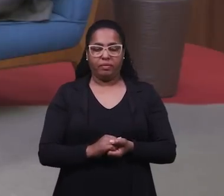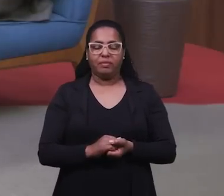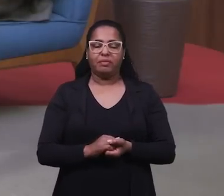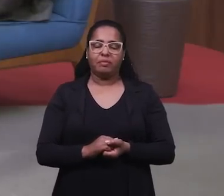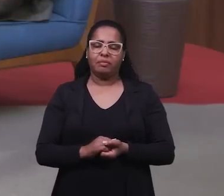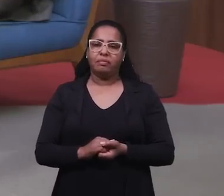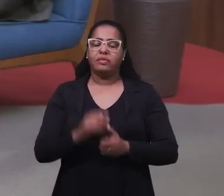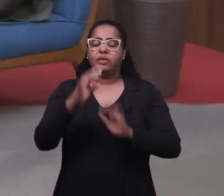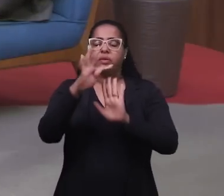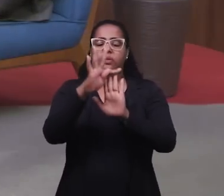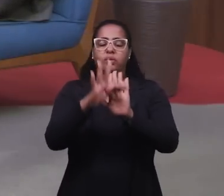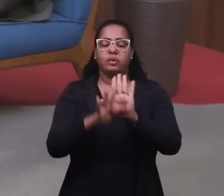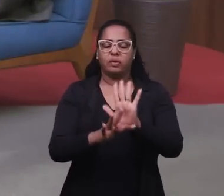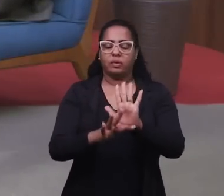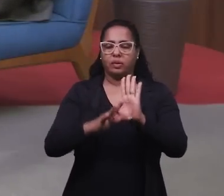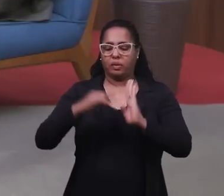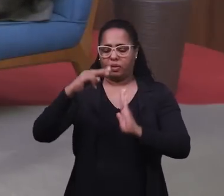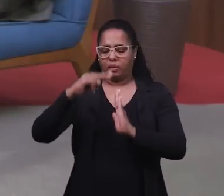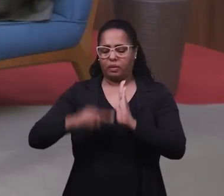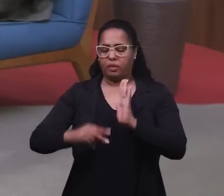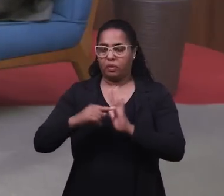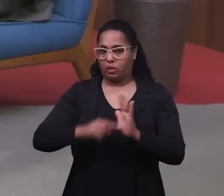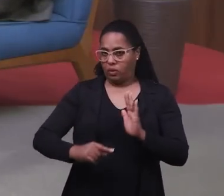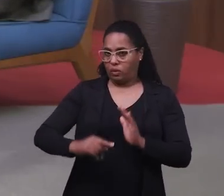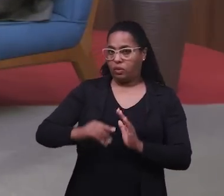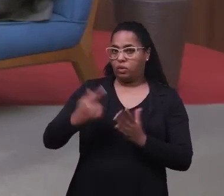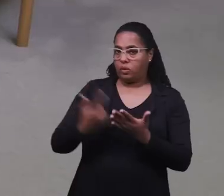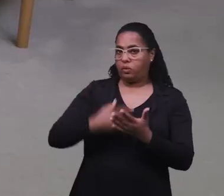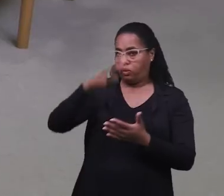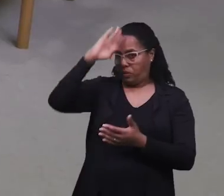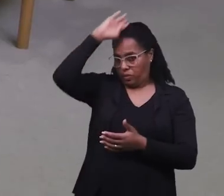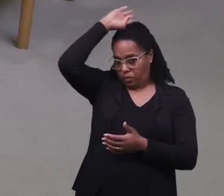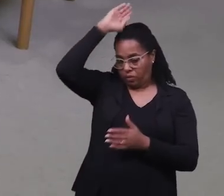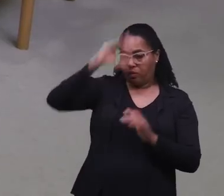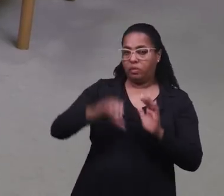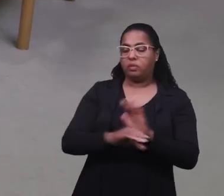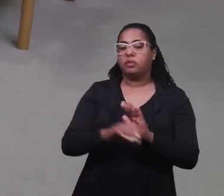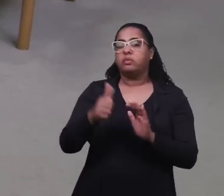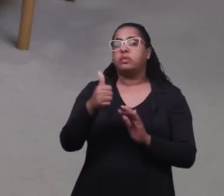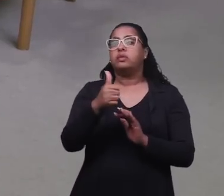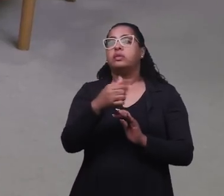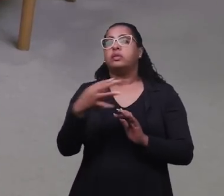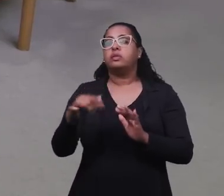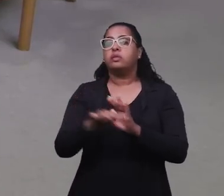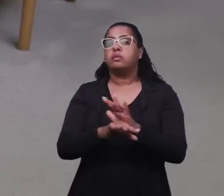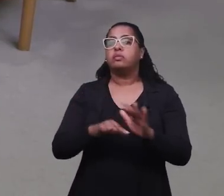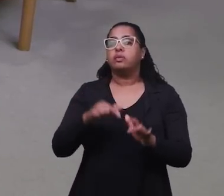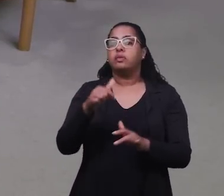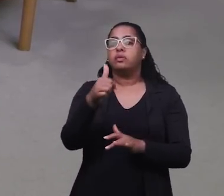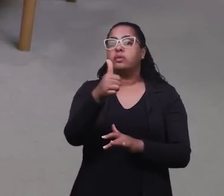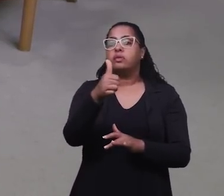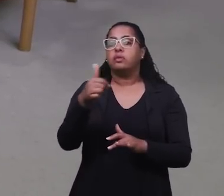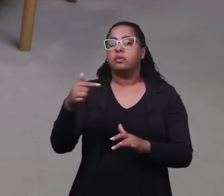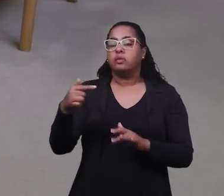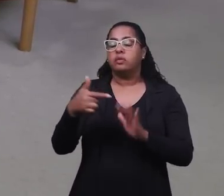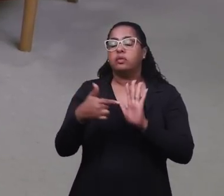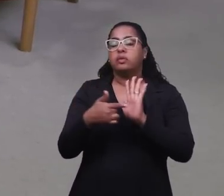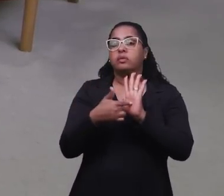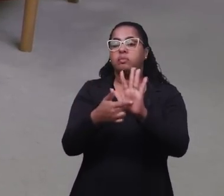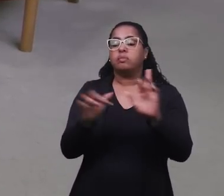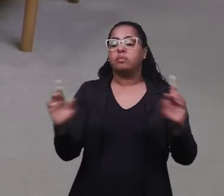bem. Um texto que nós vamos ler agora, que está em Romanos, capítulo 14, verso 17, vai falar sobre